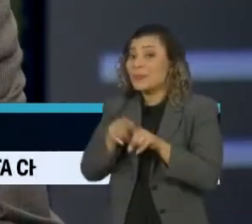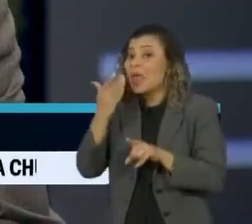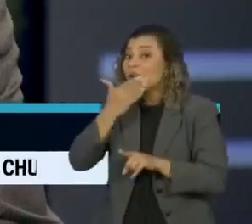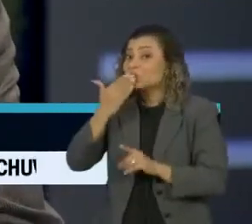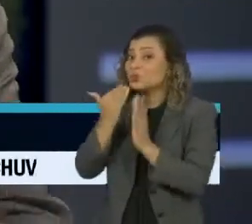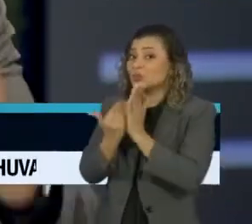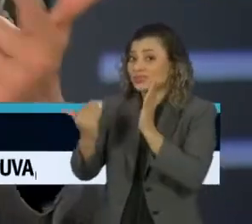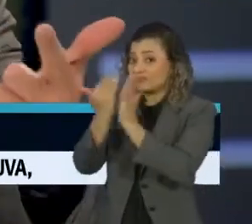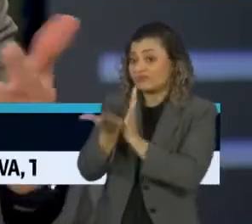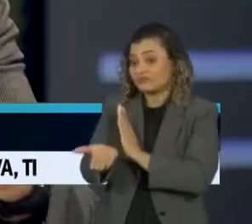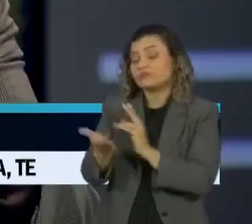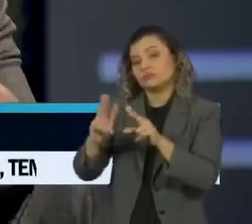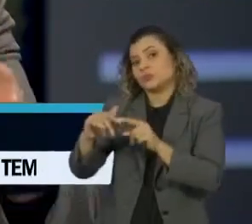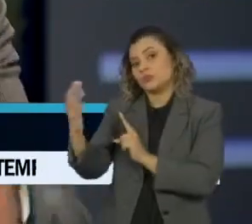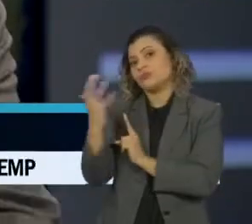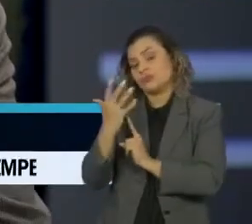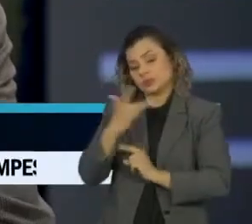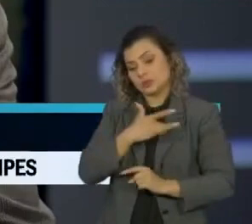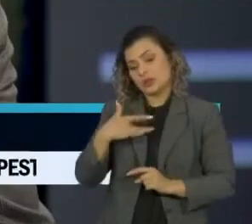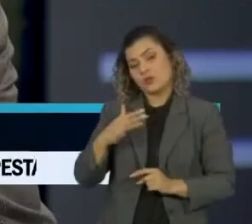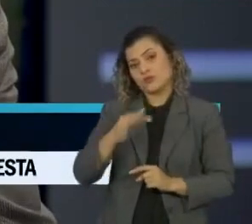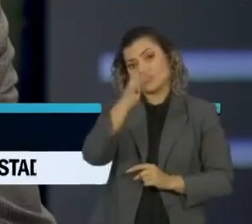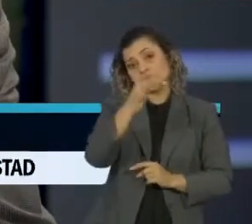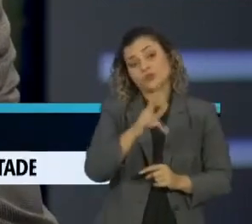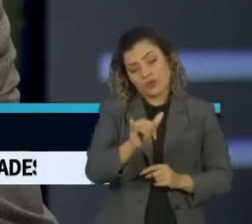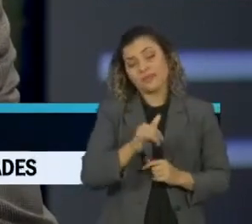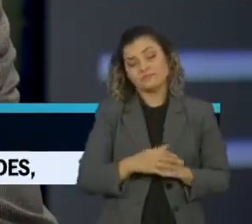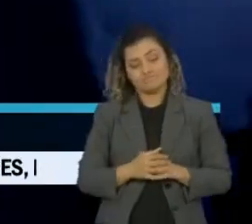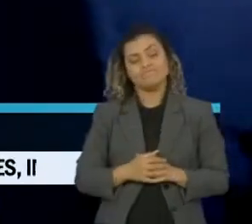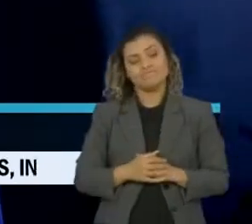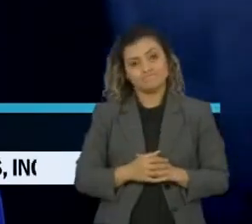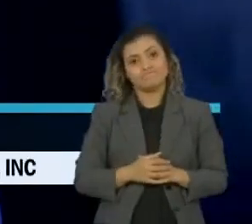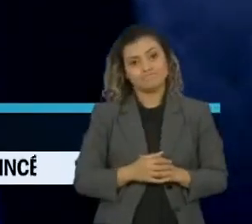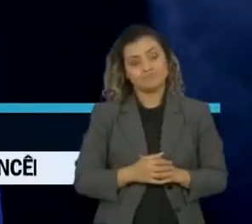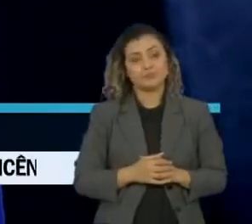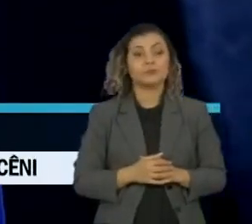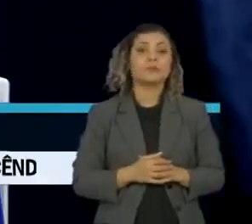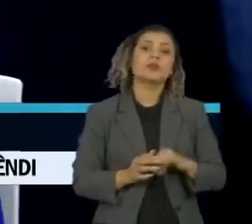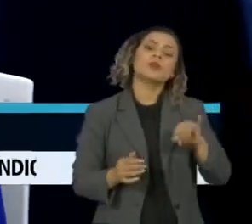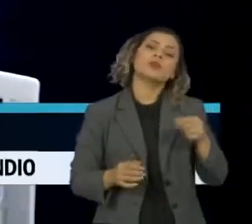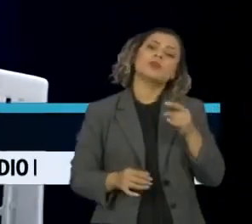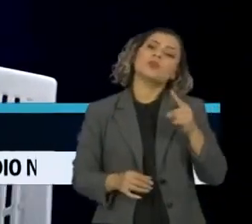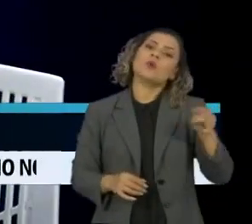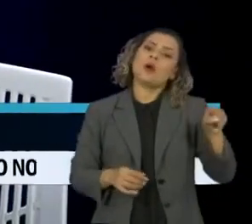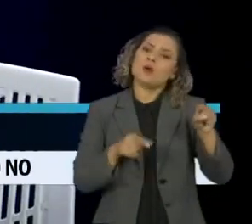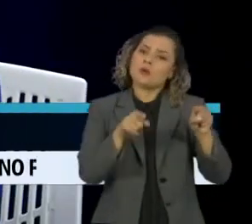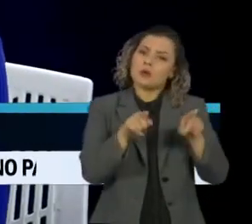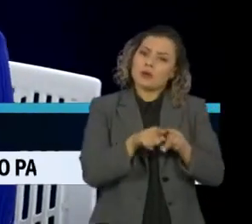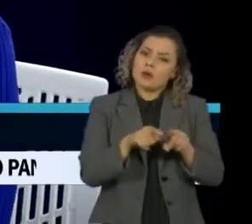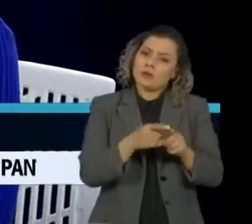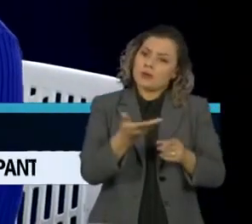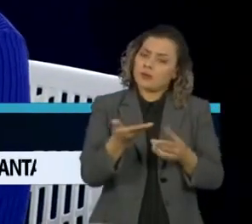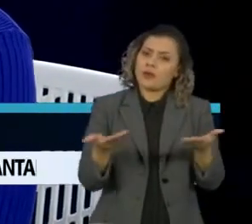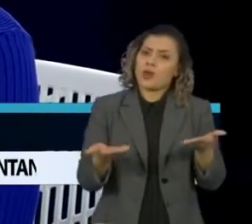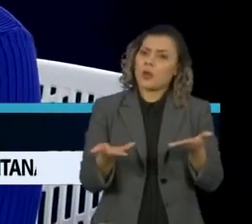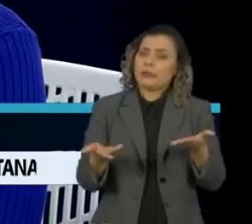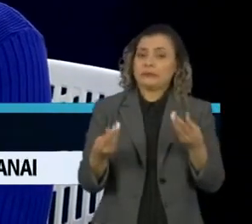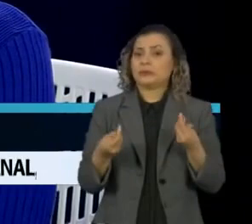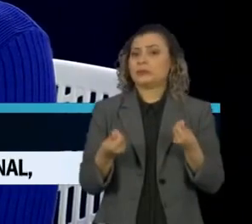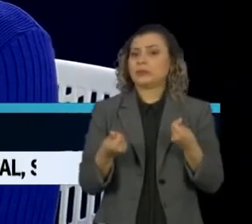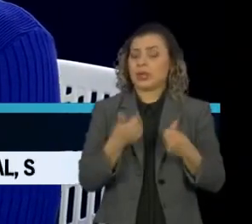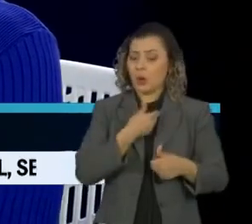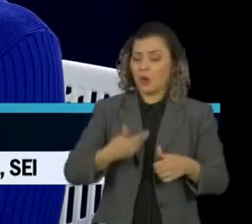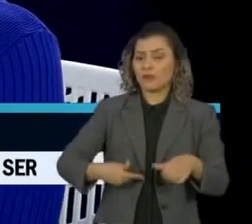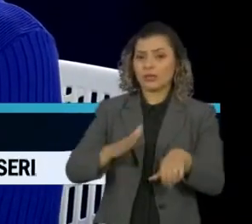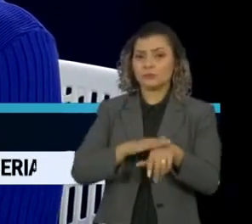Isso realmente vai refletir na saúde ali na frente. Doutor João, é razoável supor em algum tipo de controle do